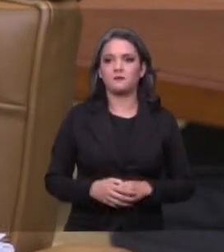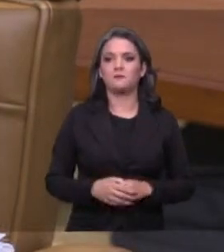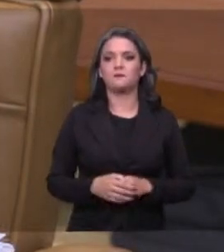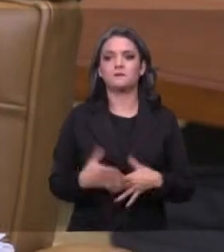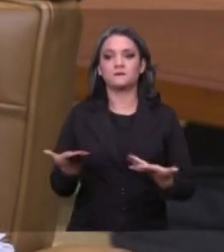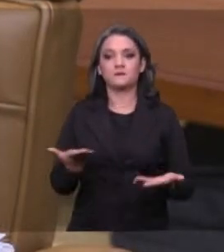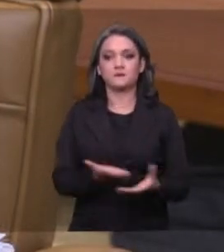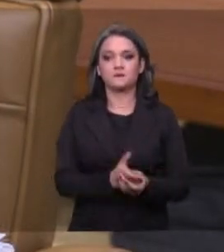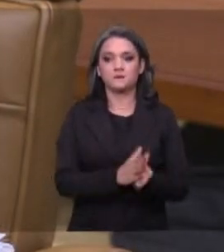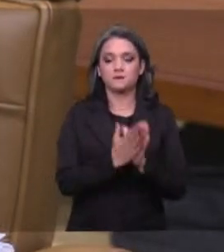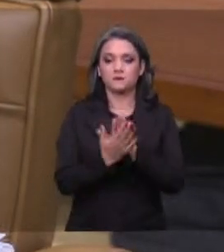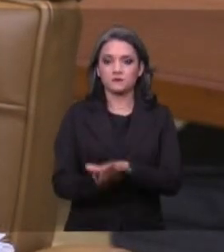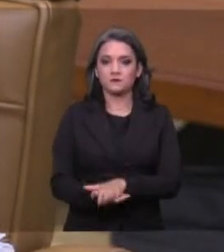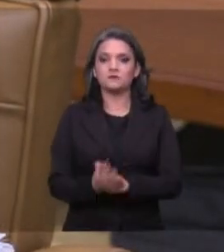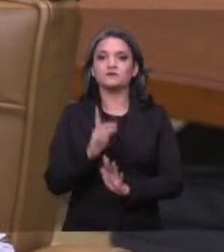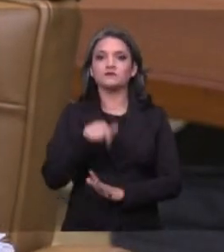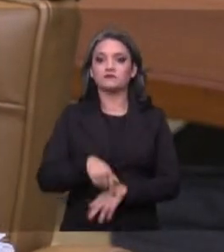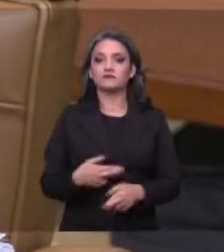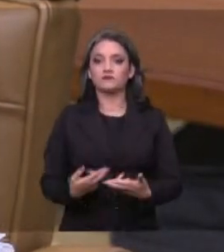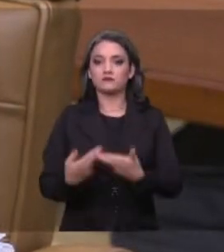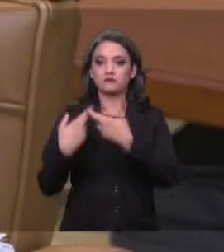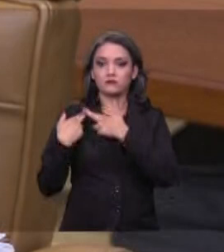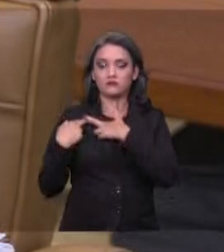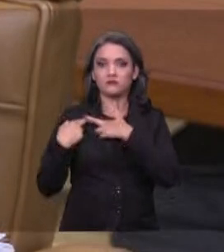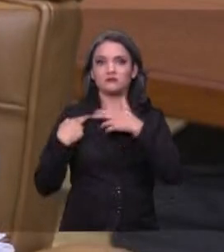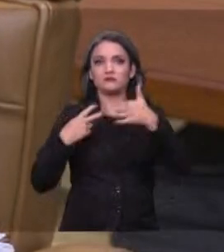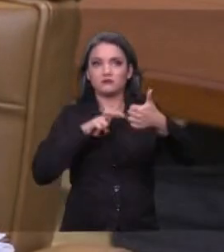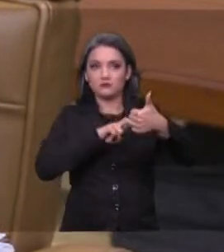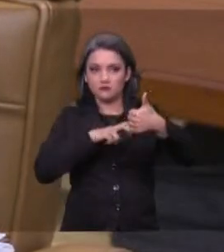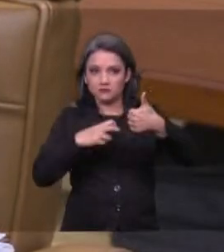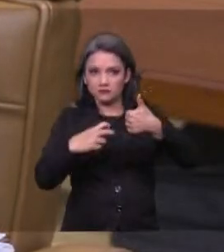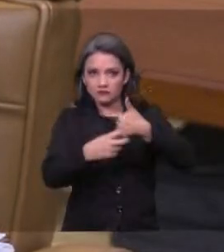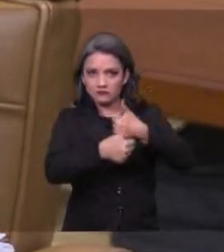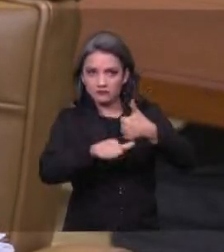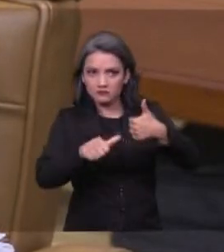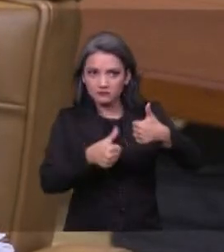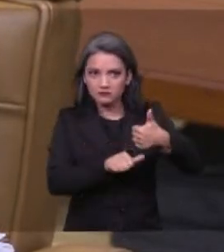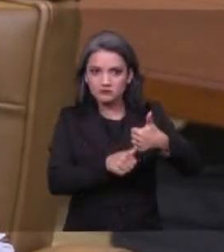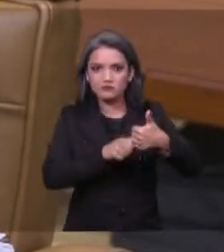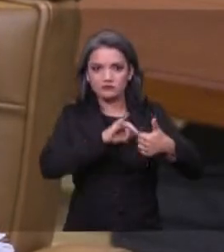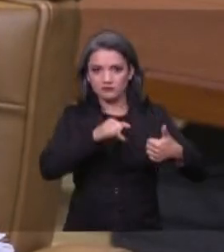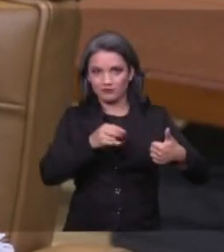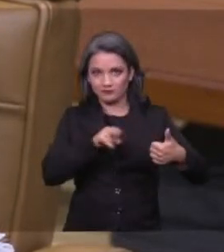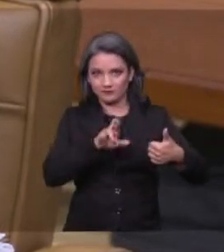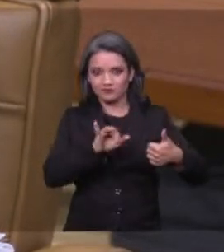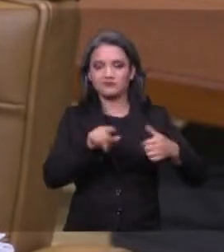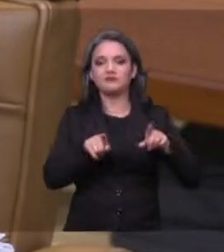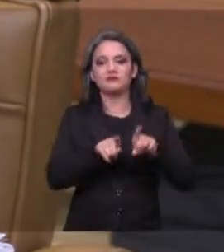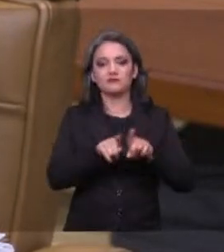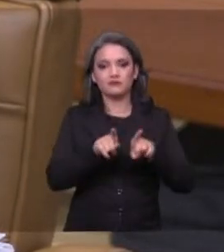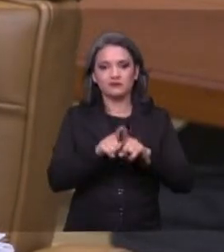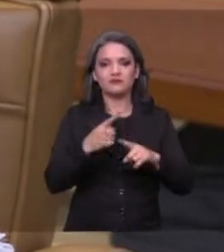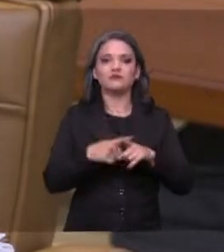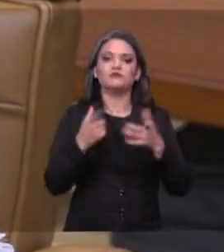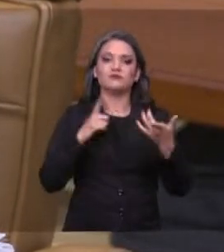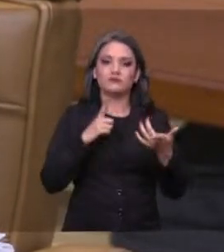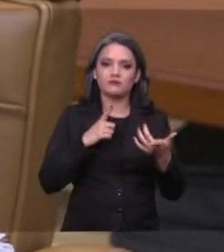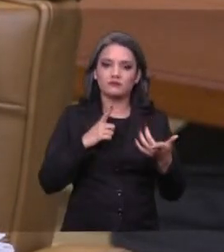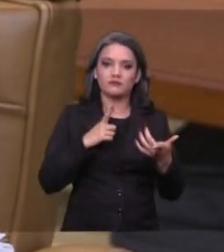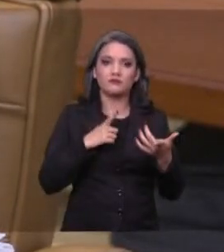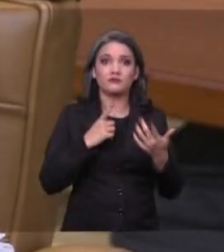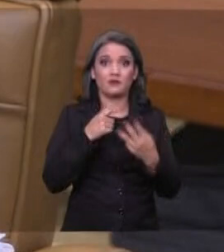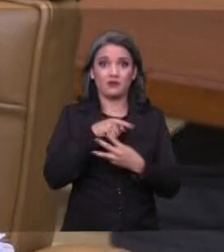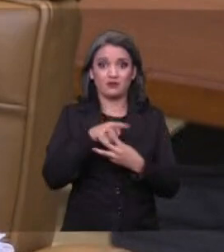Nos processos de competência do Tribunal do Júri também, uma vez que é um processo trifásico, né, há não